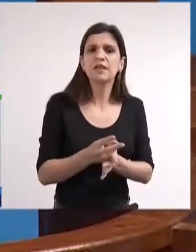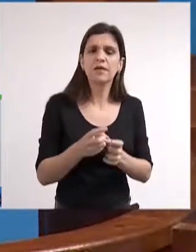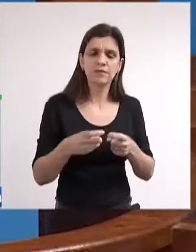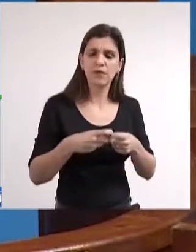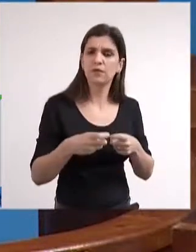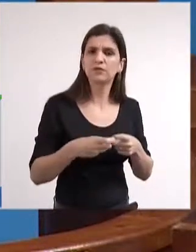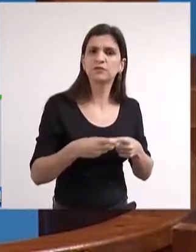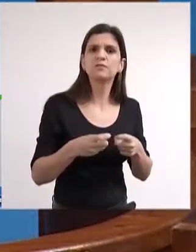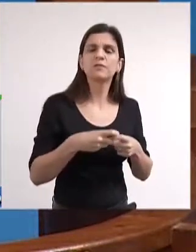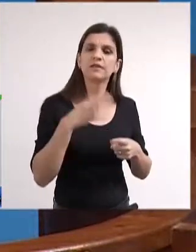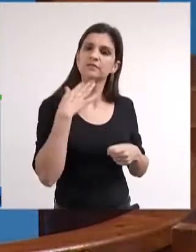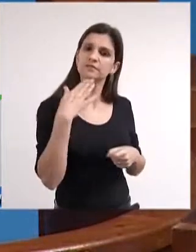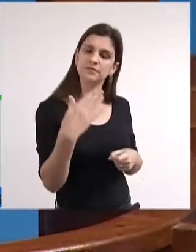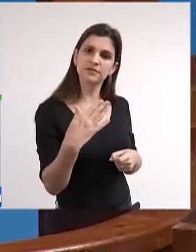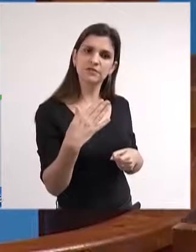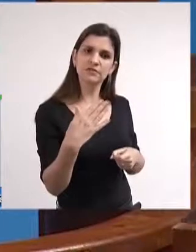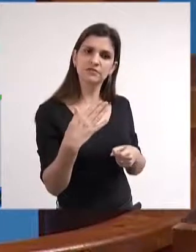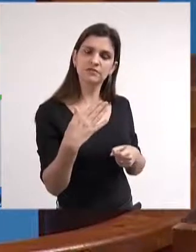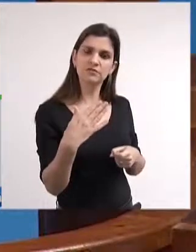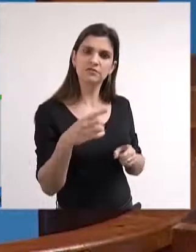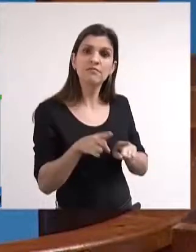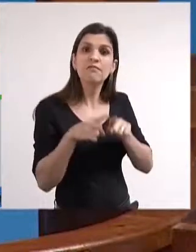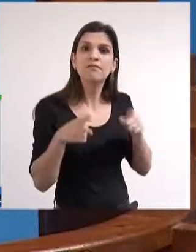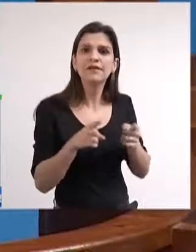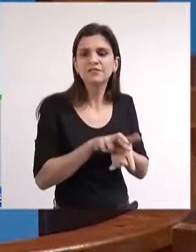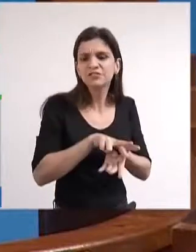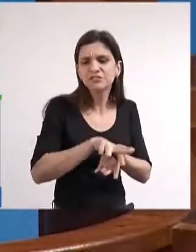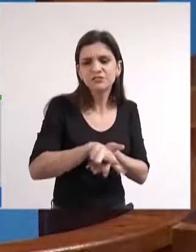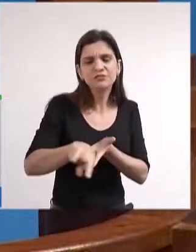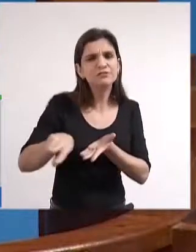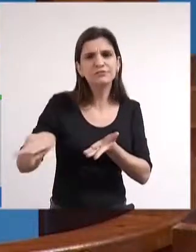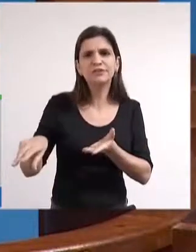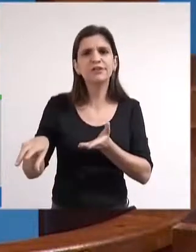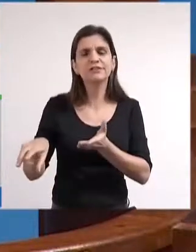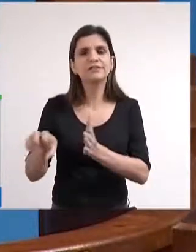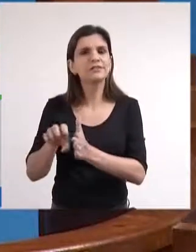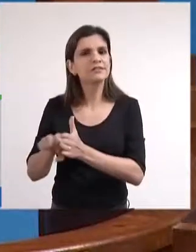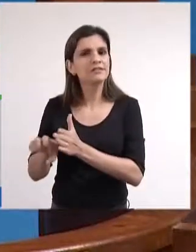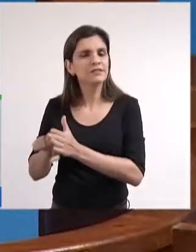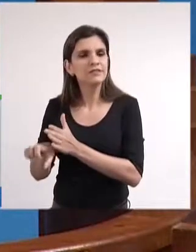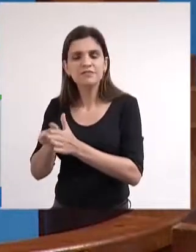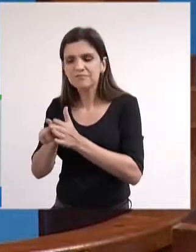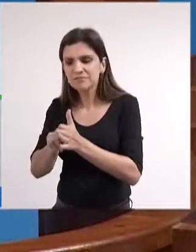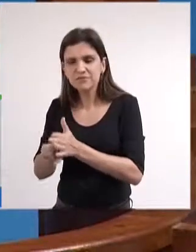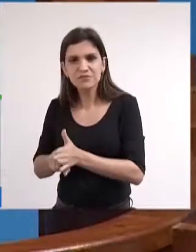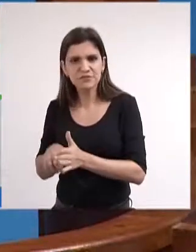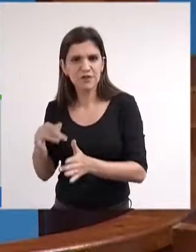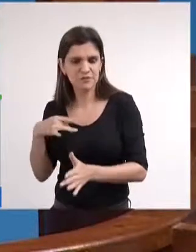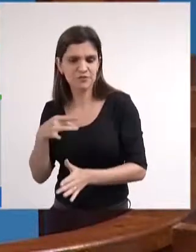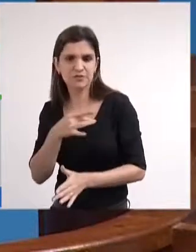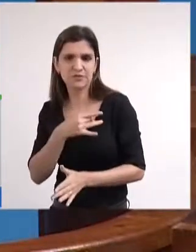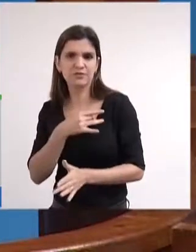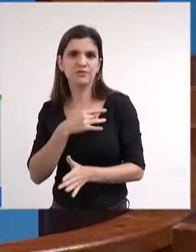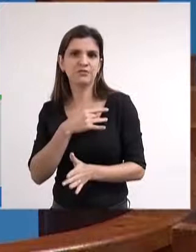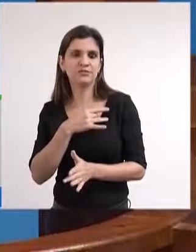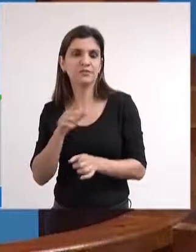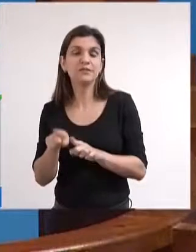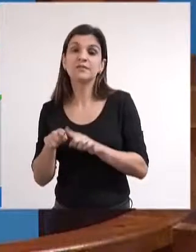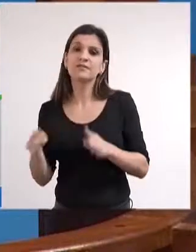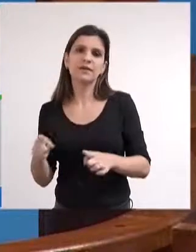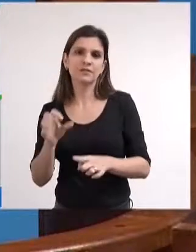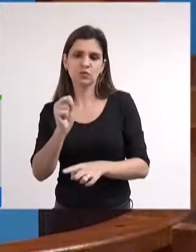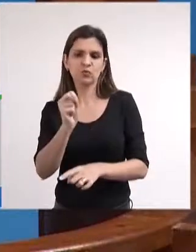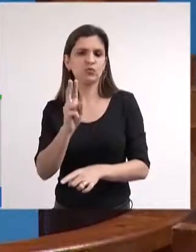além desses, outros estão aparecendo e que não estão sendo cobertos pelo SUS, pelo Sistema Único